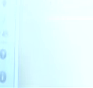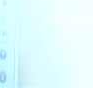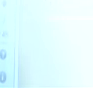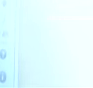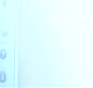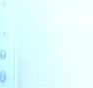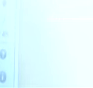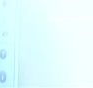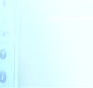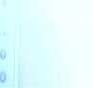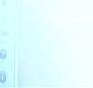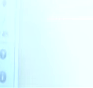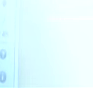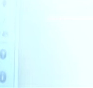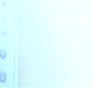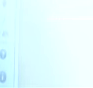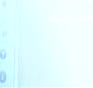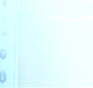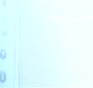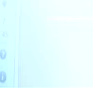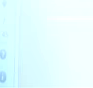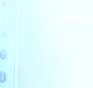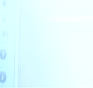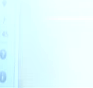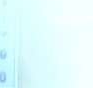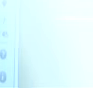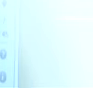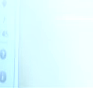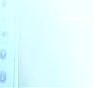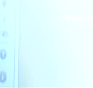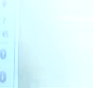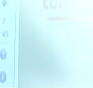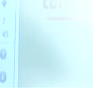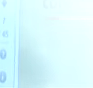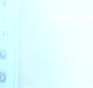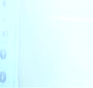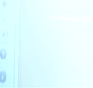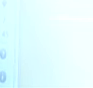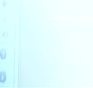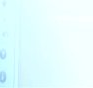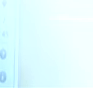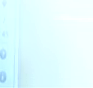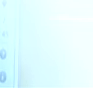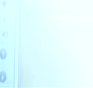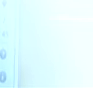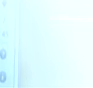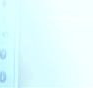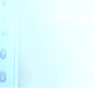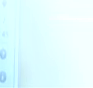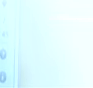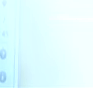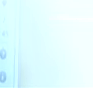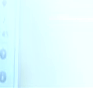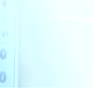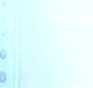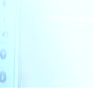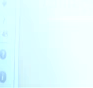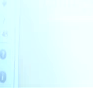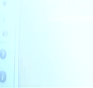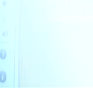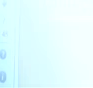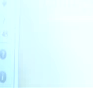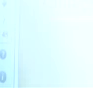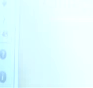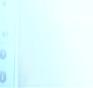já entende aquilo como um sinal de segurança, um sinal da voz da mãe, um sinal que ele entende, um sinal que ele reconhece. E isso,